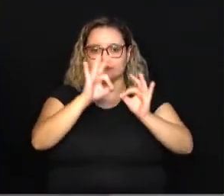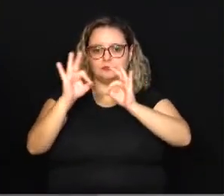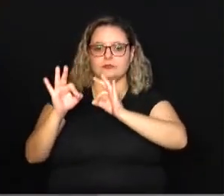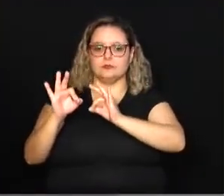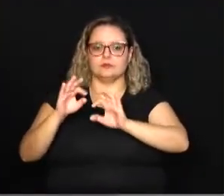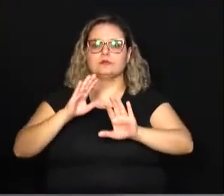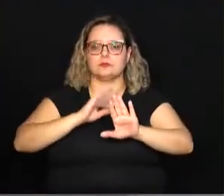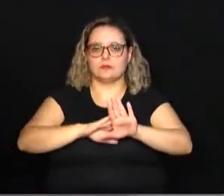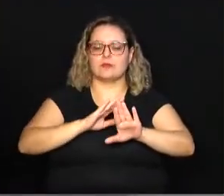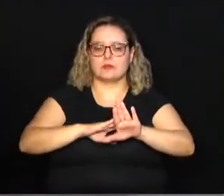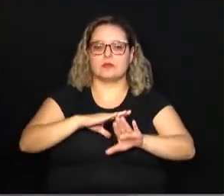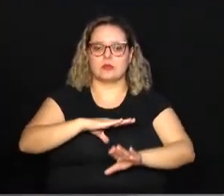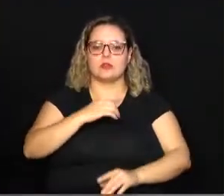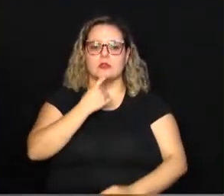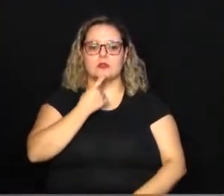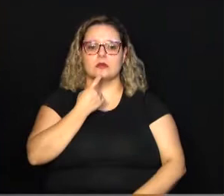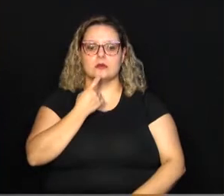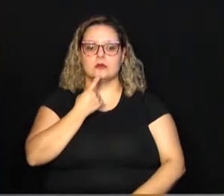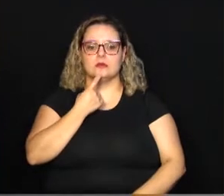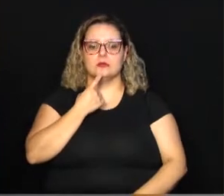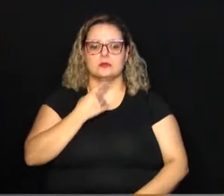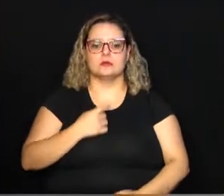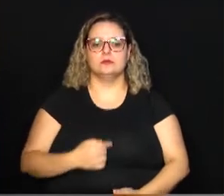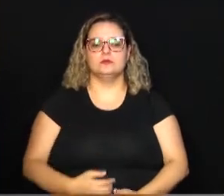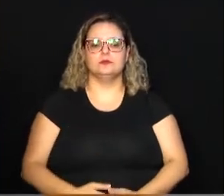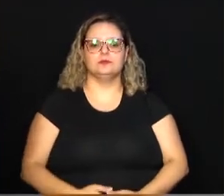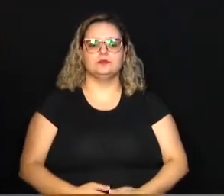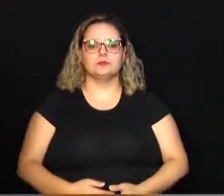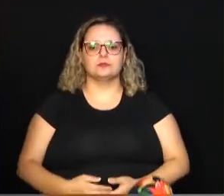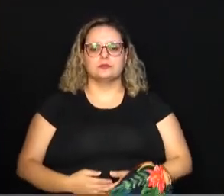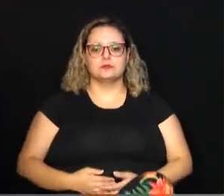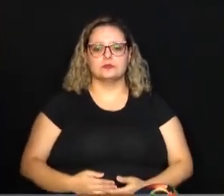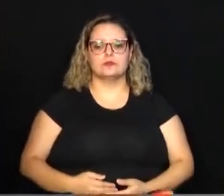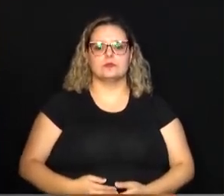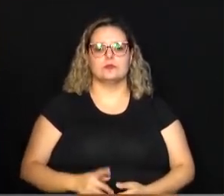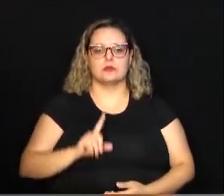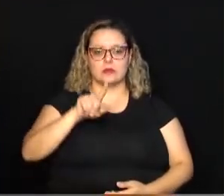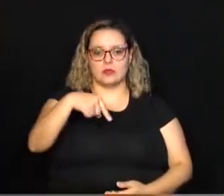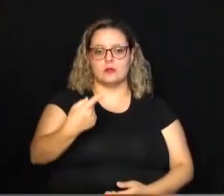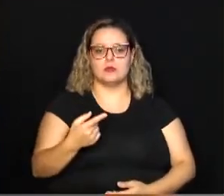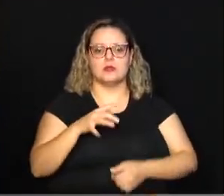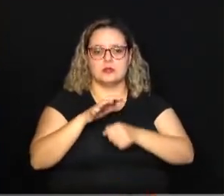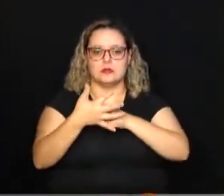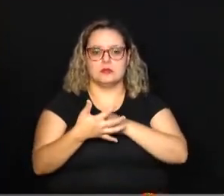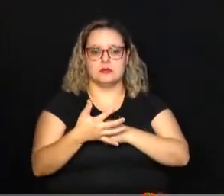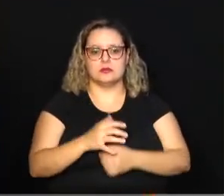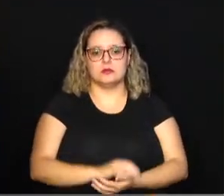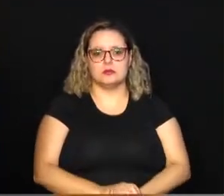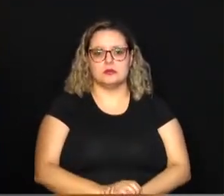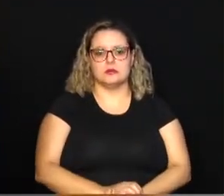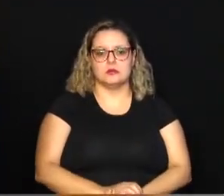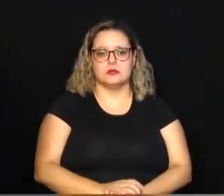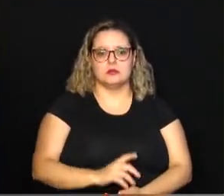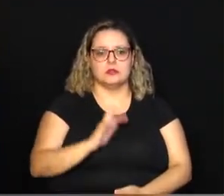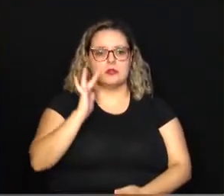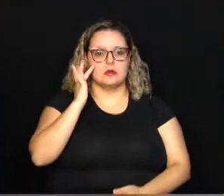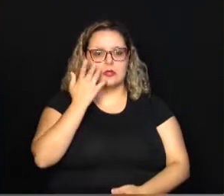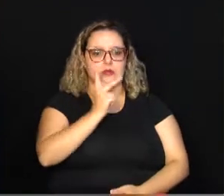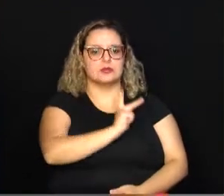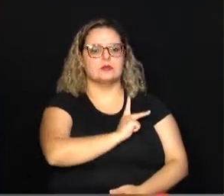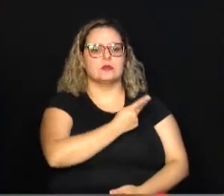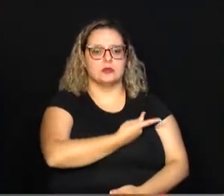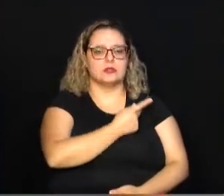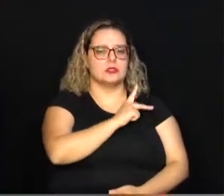ações do município no combate à pandemia. Não me engano, acho que o vereador Paulo Haddad acho que era o presidente dessa